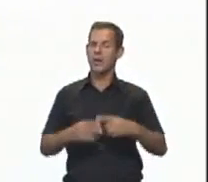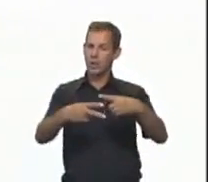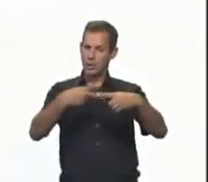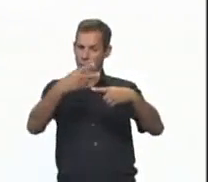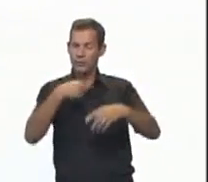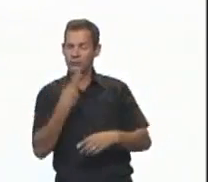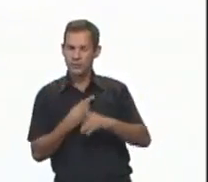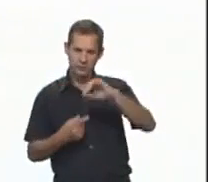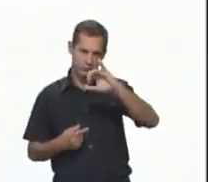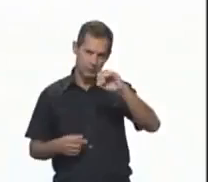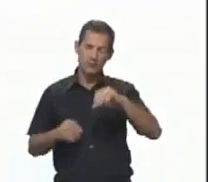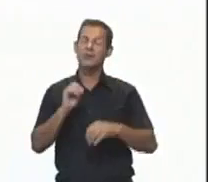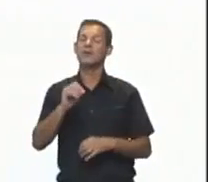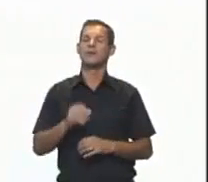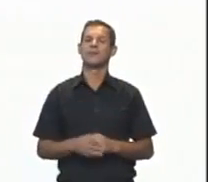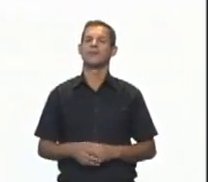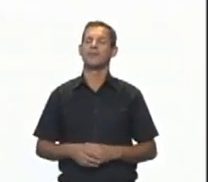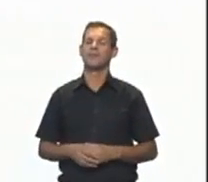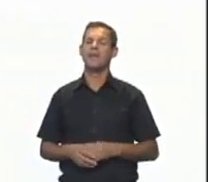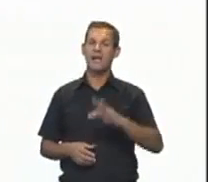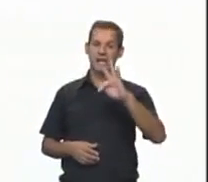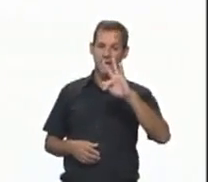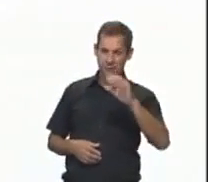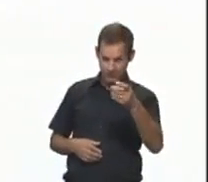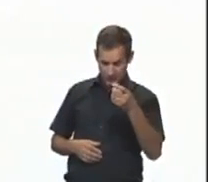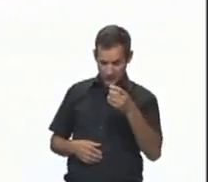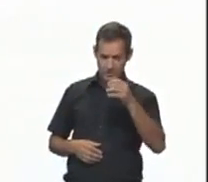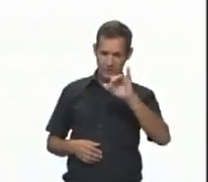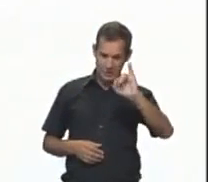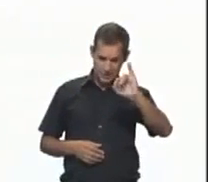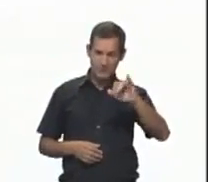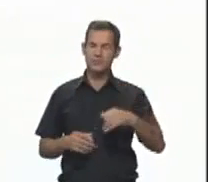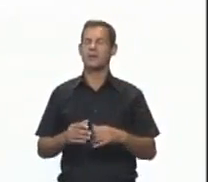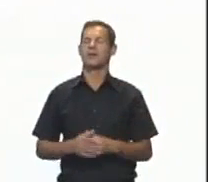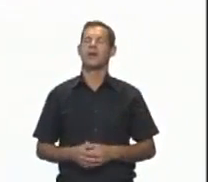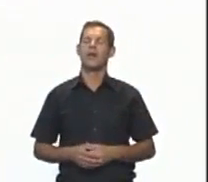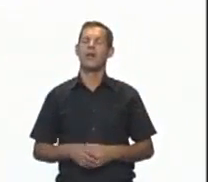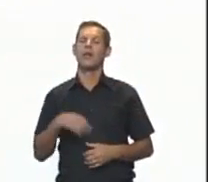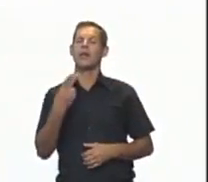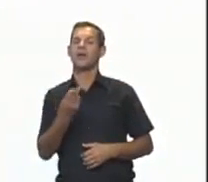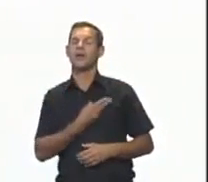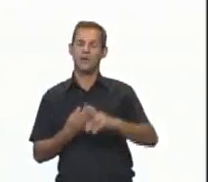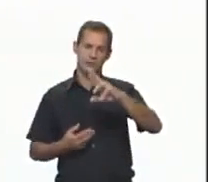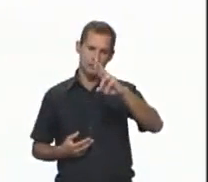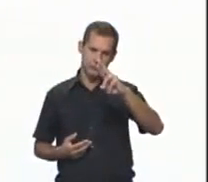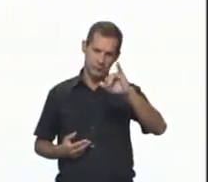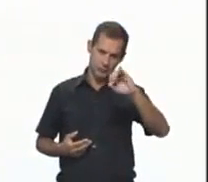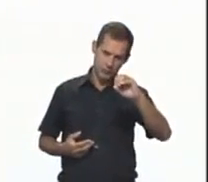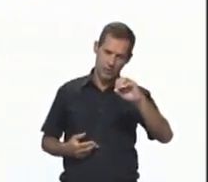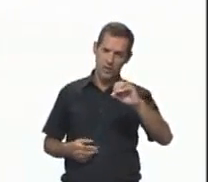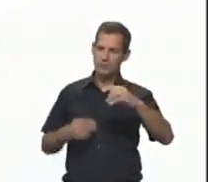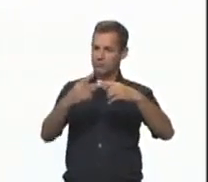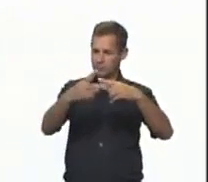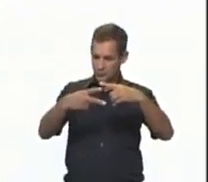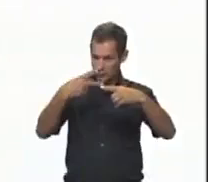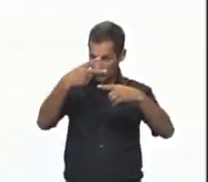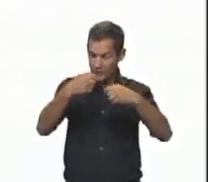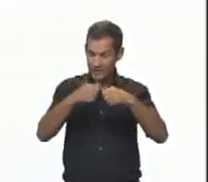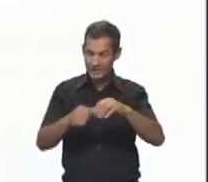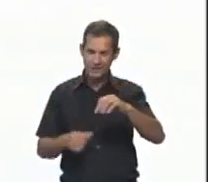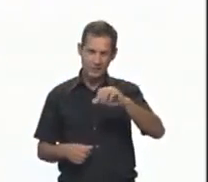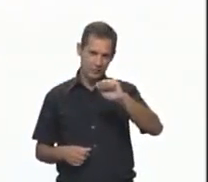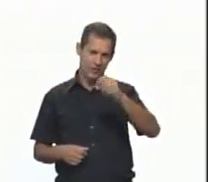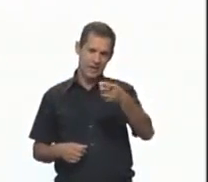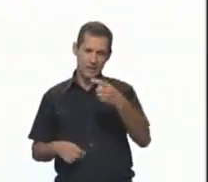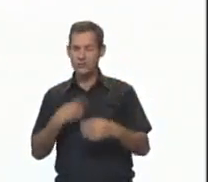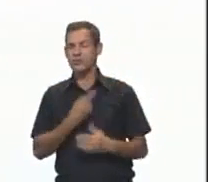Só que o nosso raio aqui, no caso, é quem? É f de xi. Então, aqui é o nosso raio ao quadrado. Então, esse a de